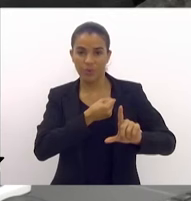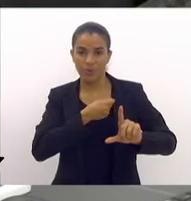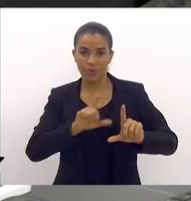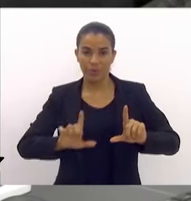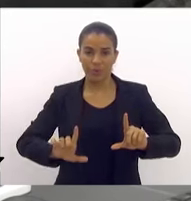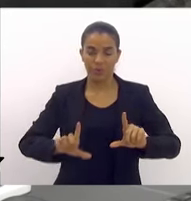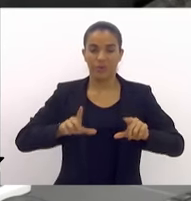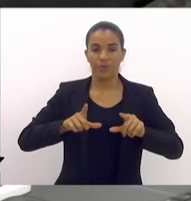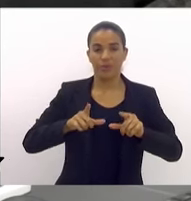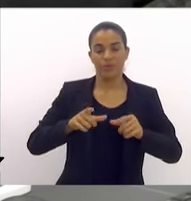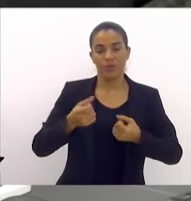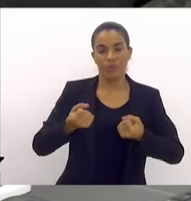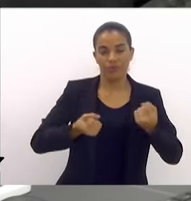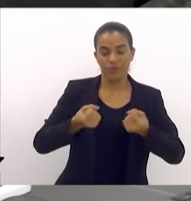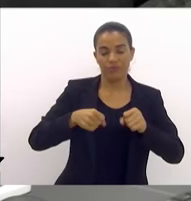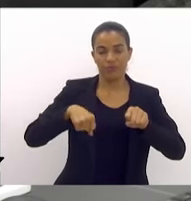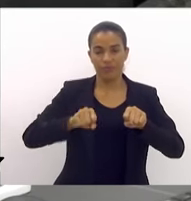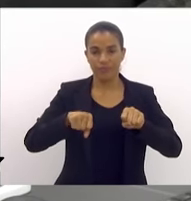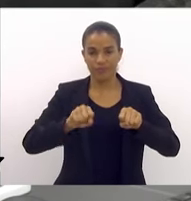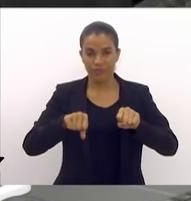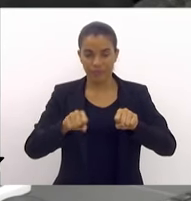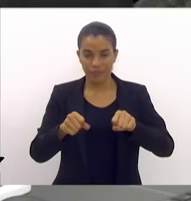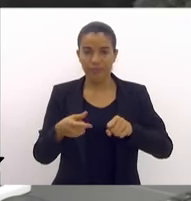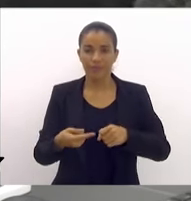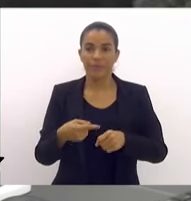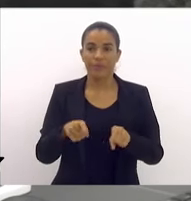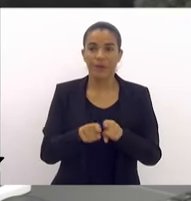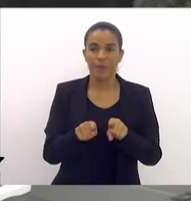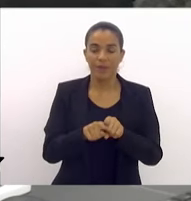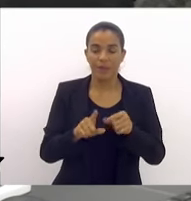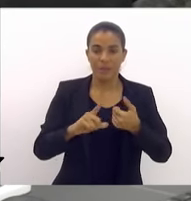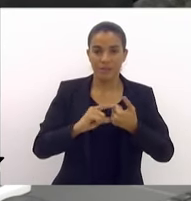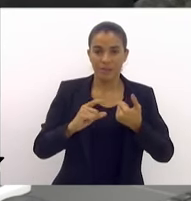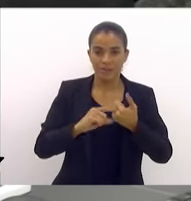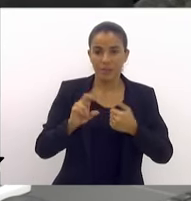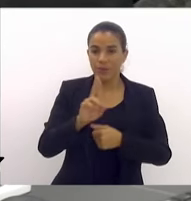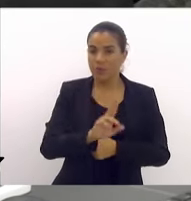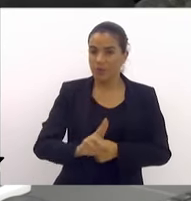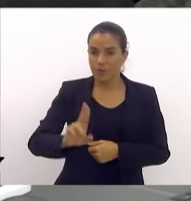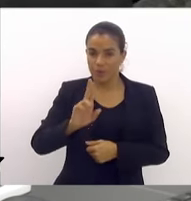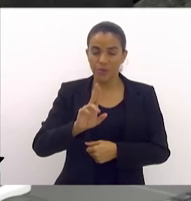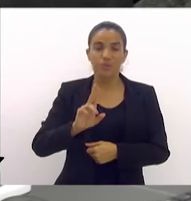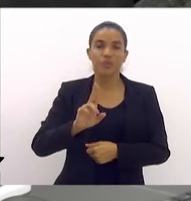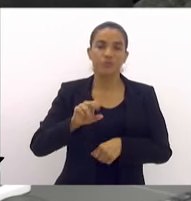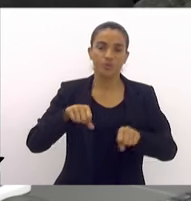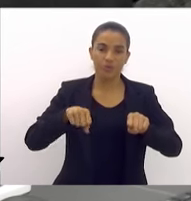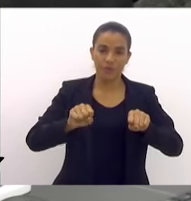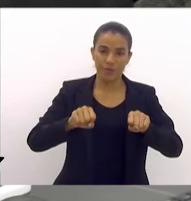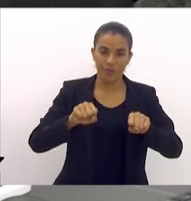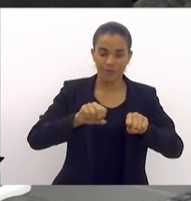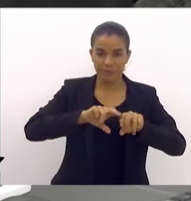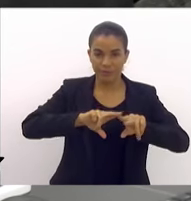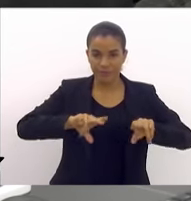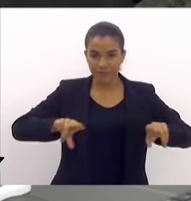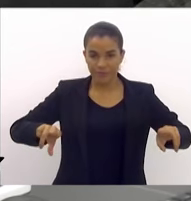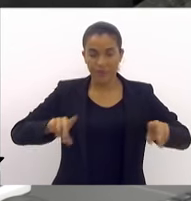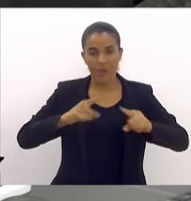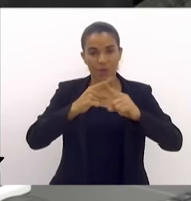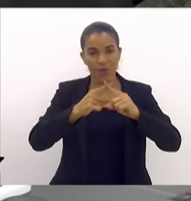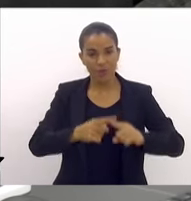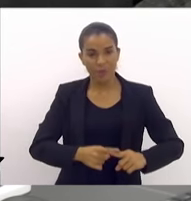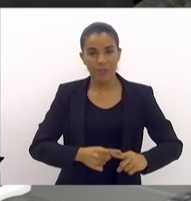Parágrafo único: excetuam-se das exigências do caput deste artigo o uso dos referidos veículos em competições